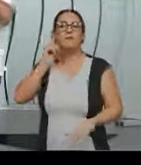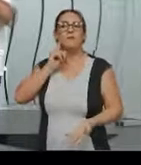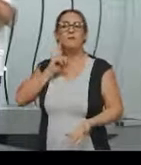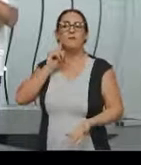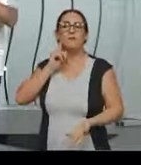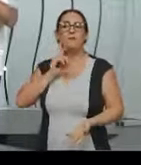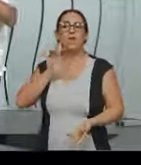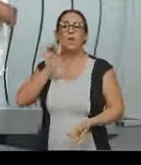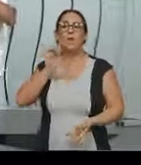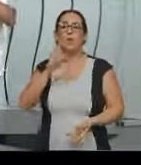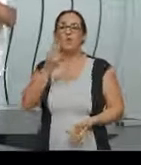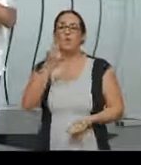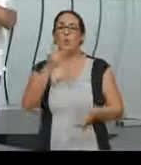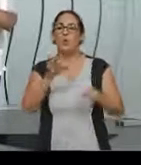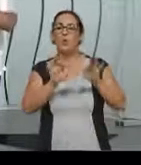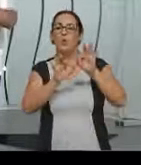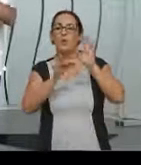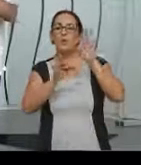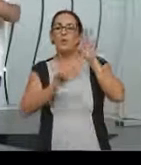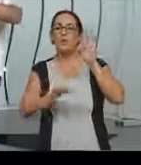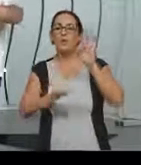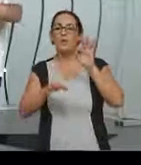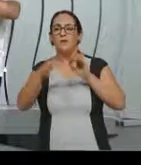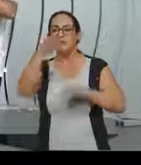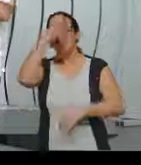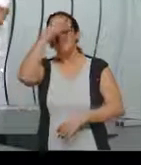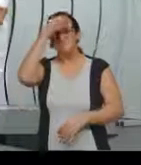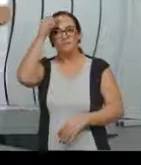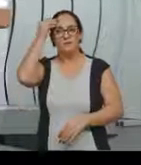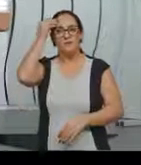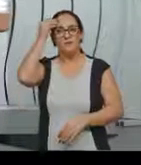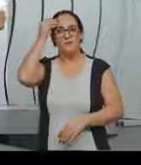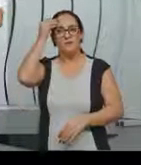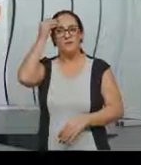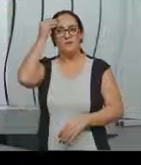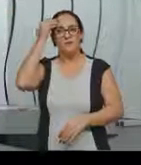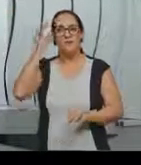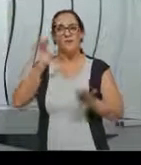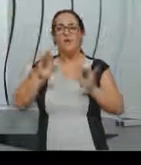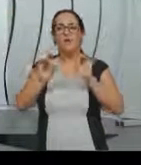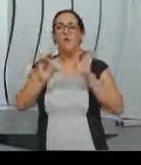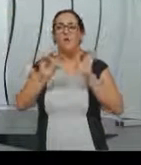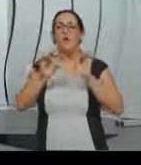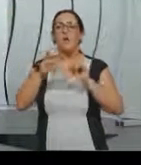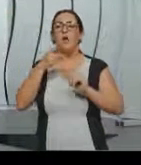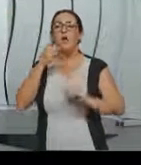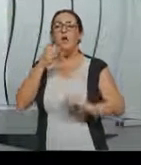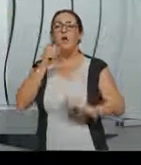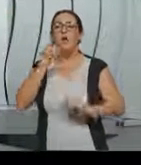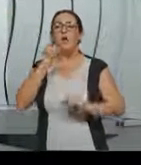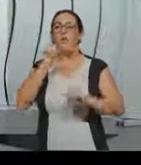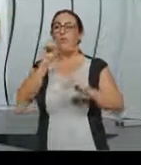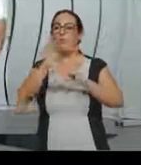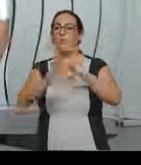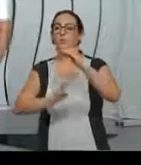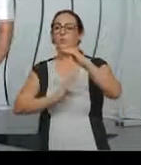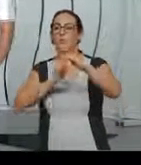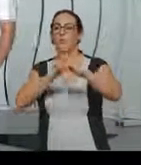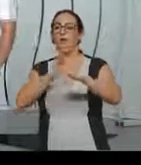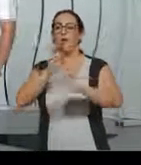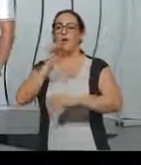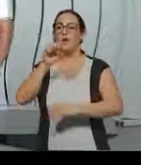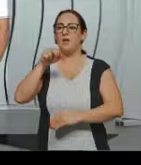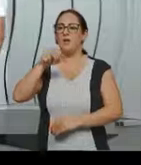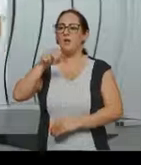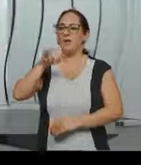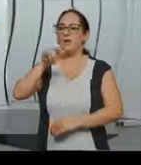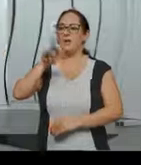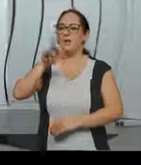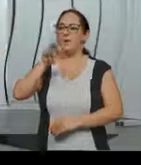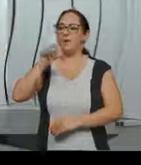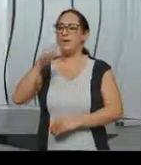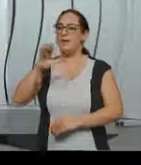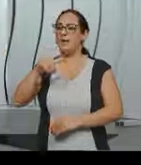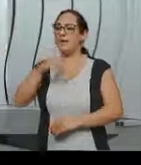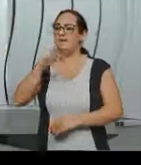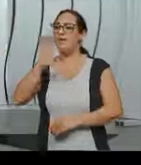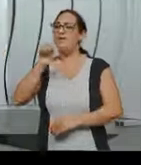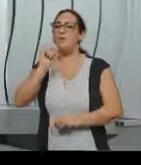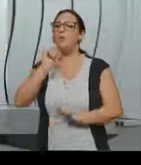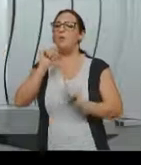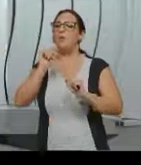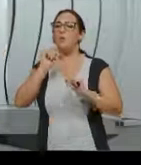pessoal, eu me esqueci de um aspecto falando sobre a emigração, saída, né, de pessoas que